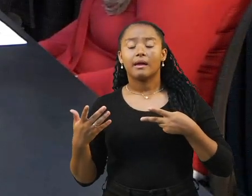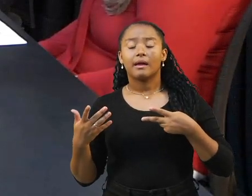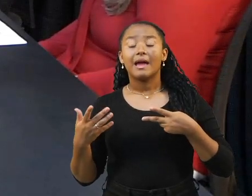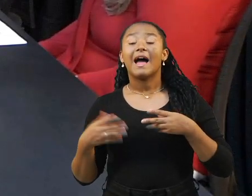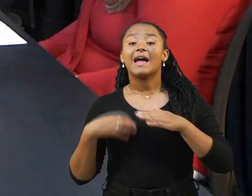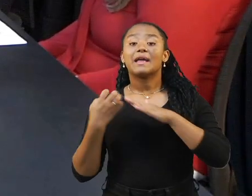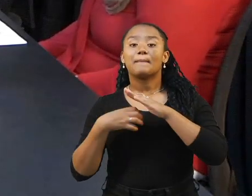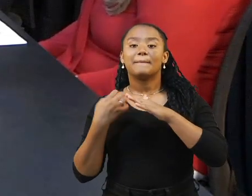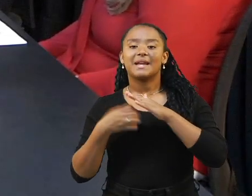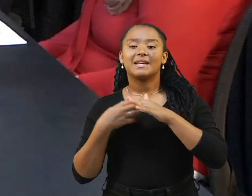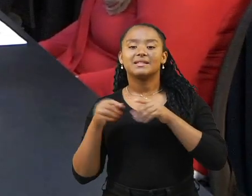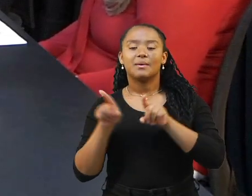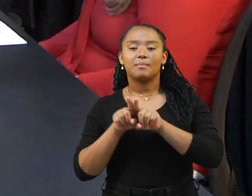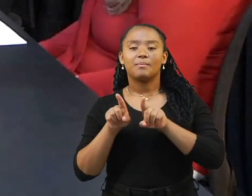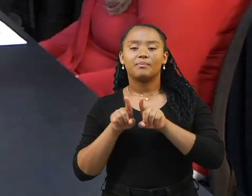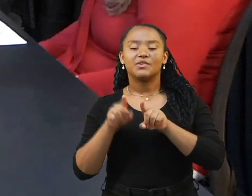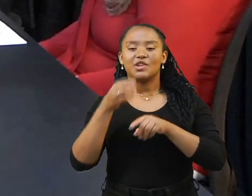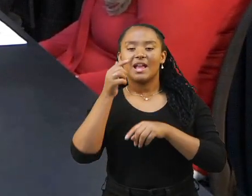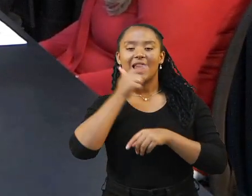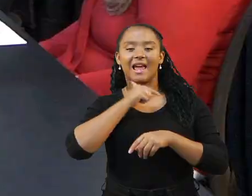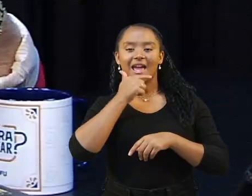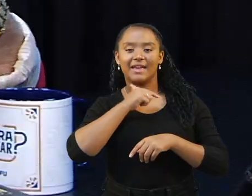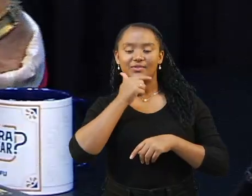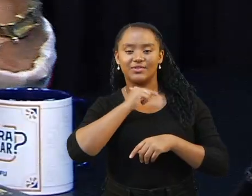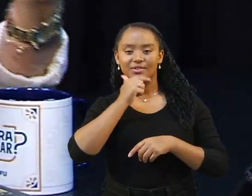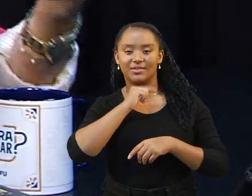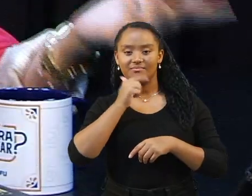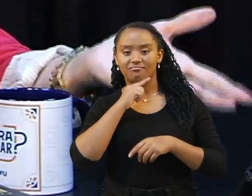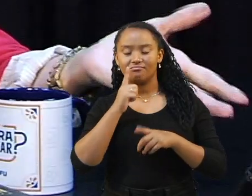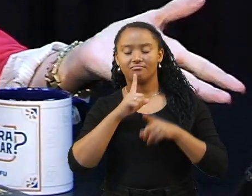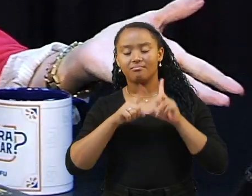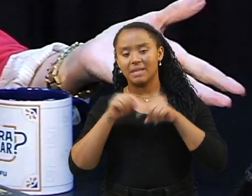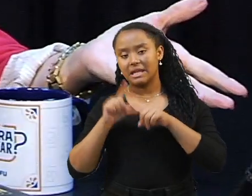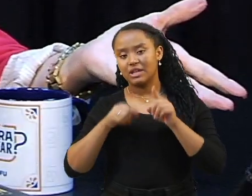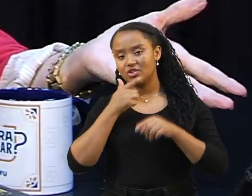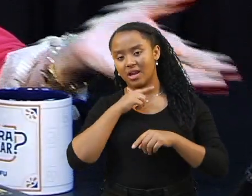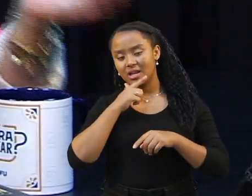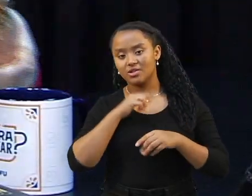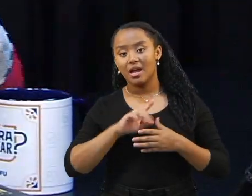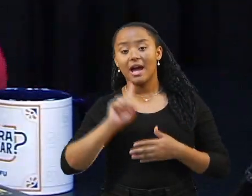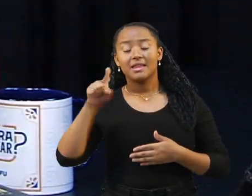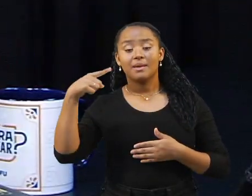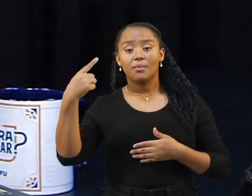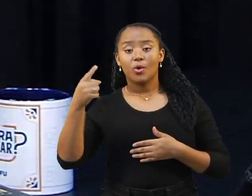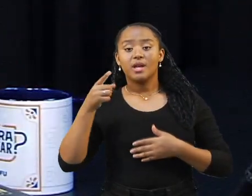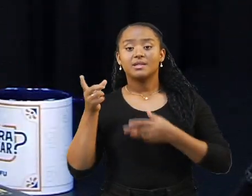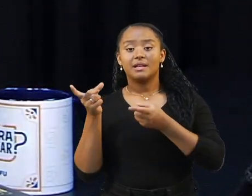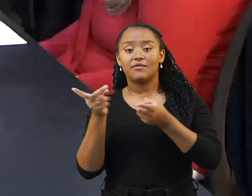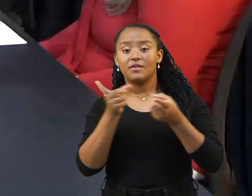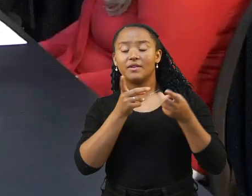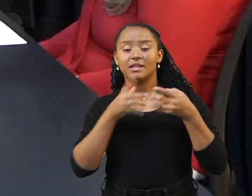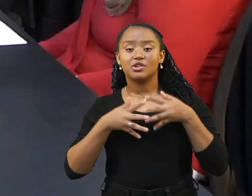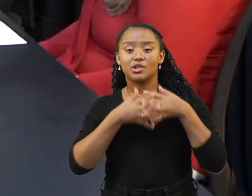de laticínios. E aí, depois ele foi vendedor de caminhões da Mercedes.